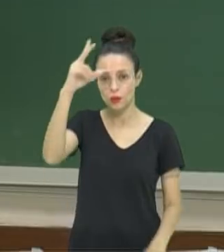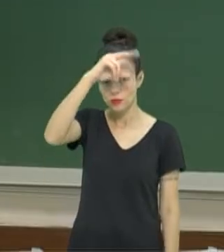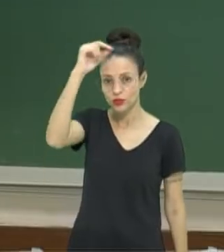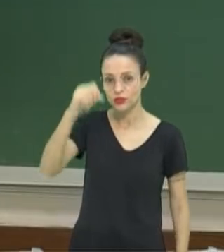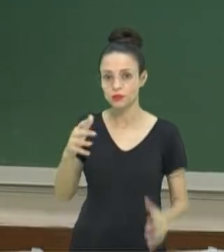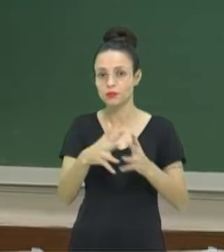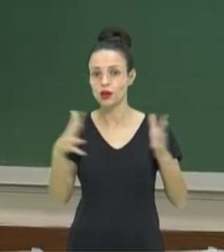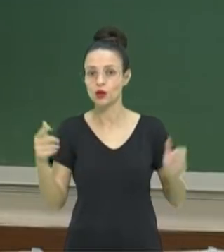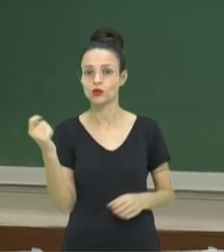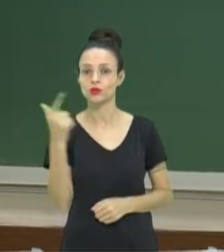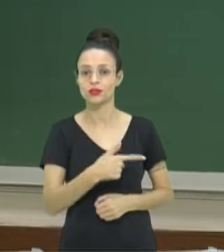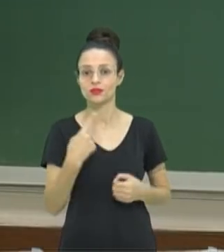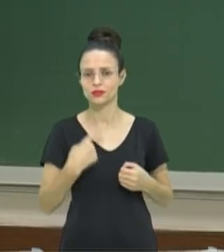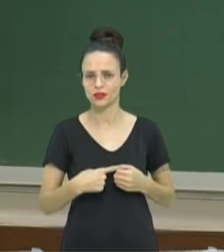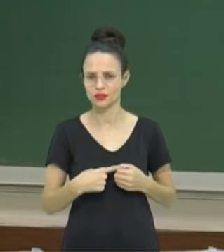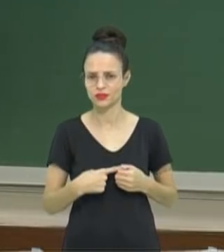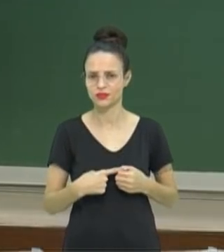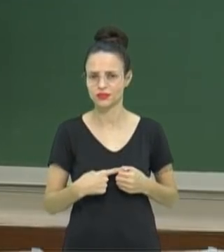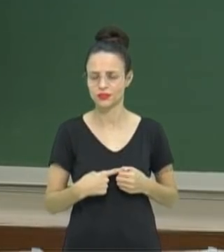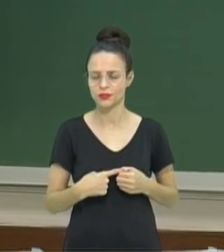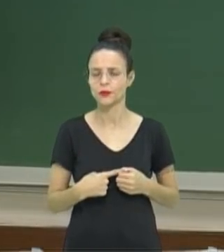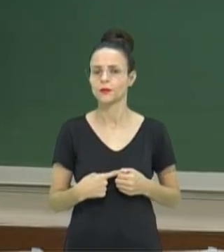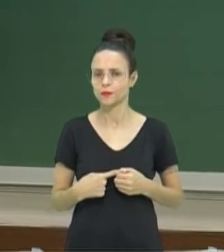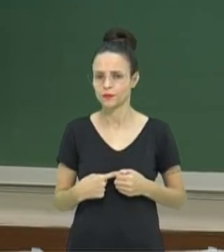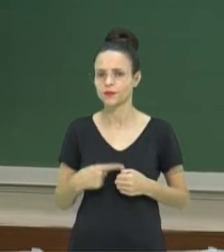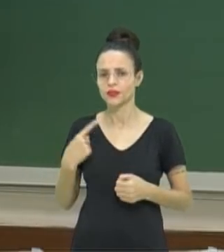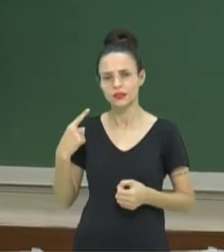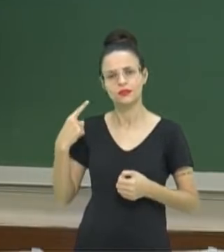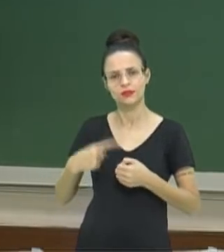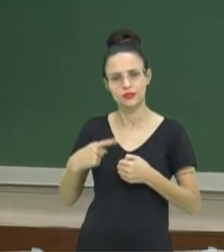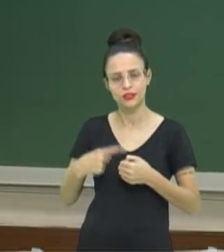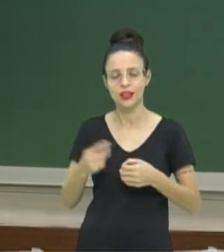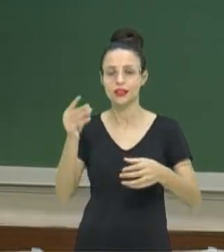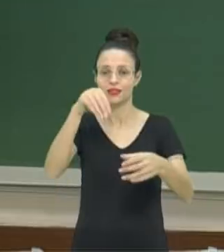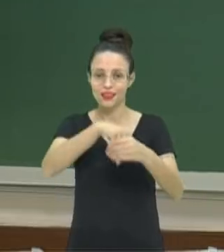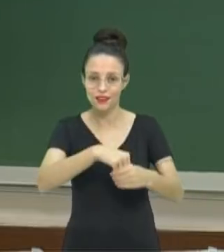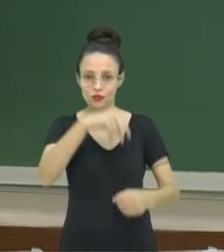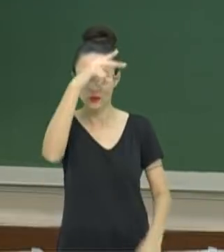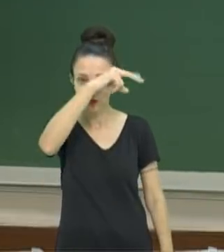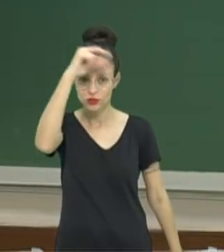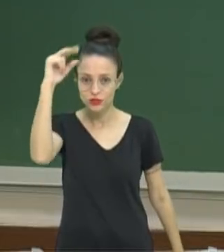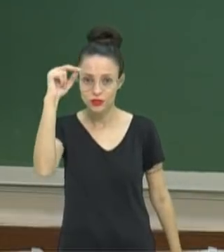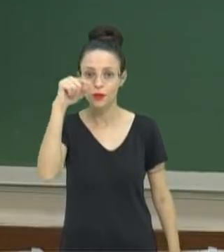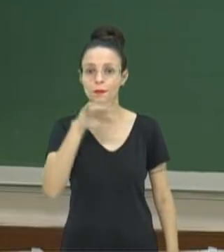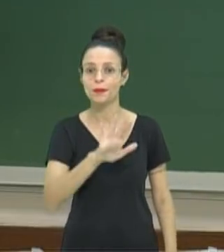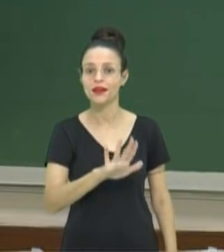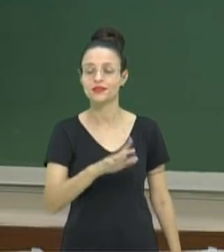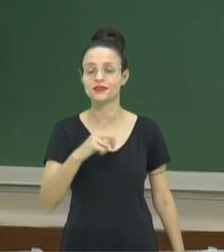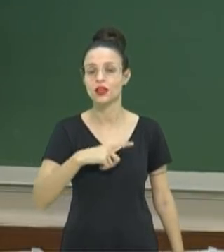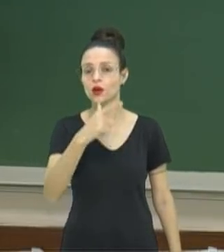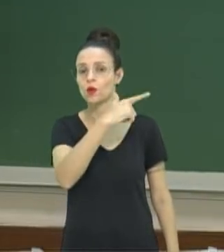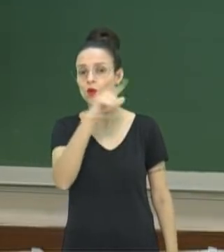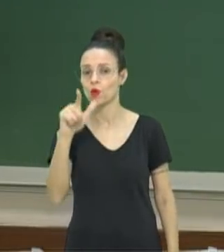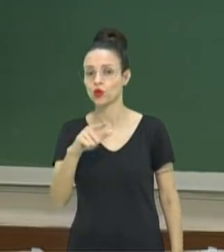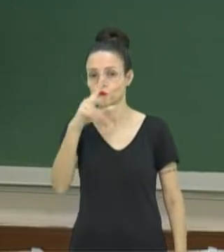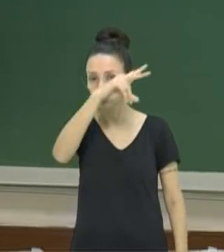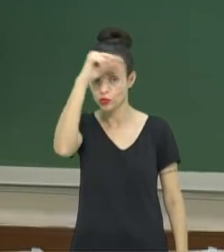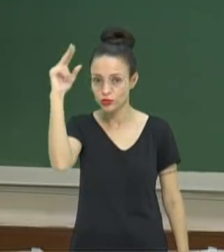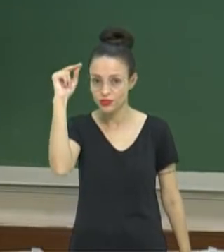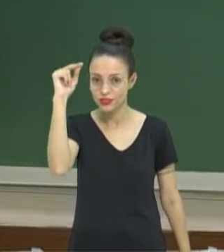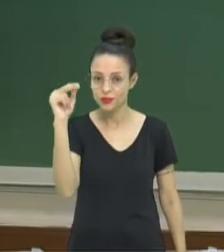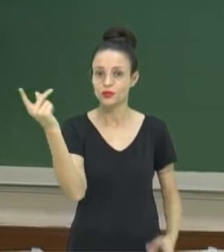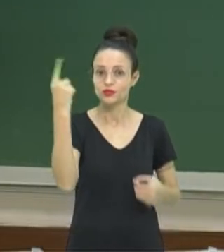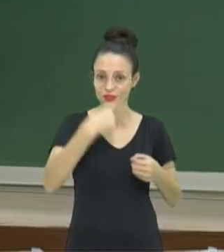que cidade, né? Então, a cidade está dentro do município, mas existe uma outra parte no município além